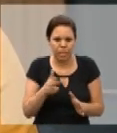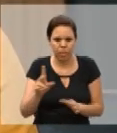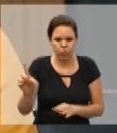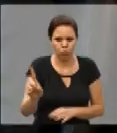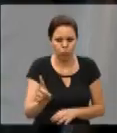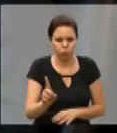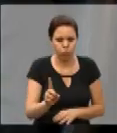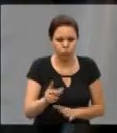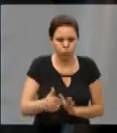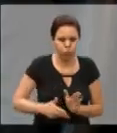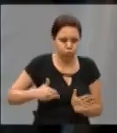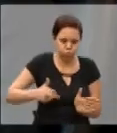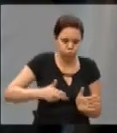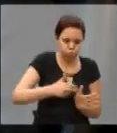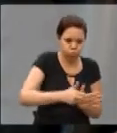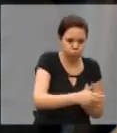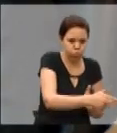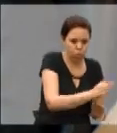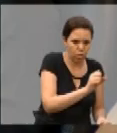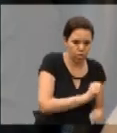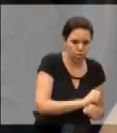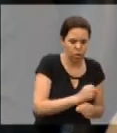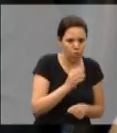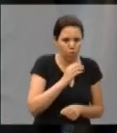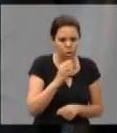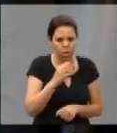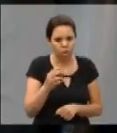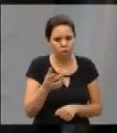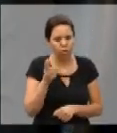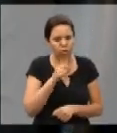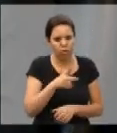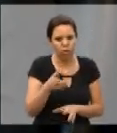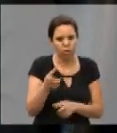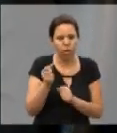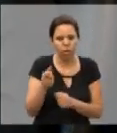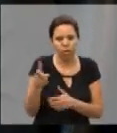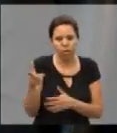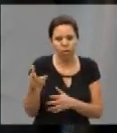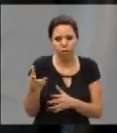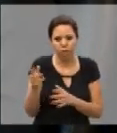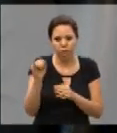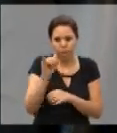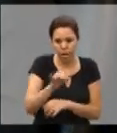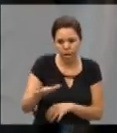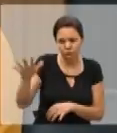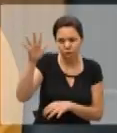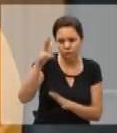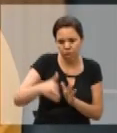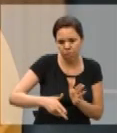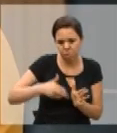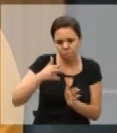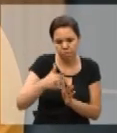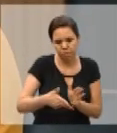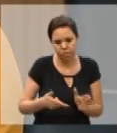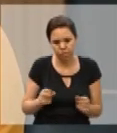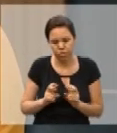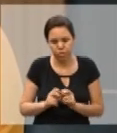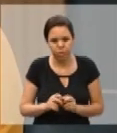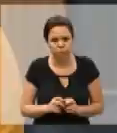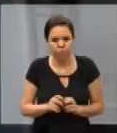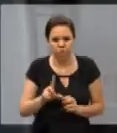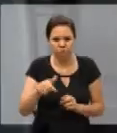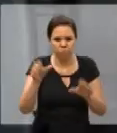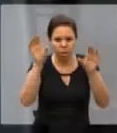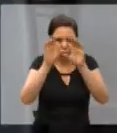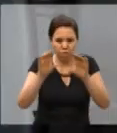ficava com o ouvido. Tá vindo o trem, é pra posição, corre lá, vamos pegar! Não deu certo porque o sol, entrou